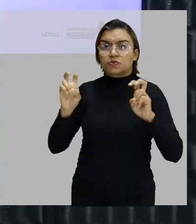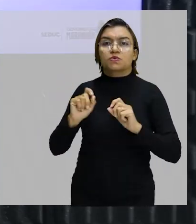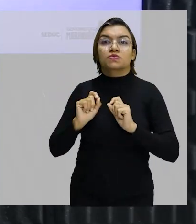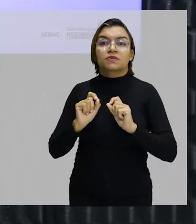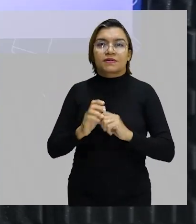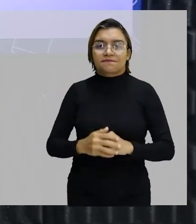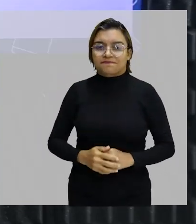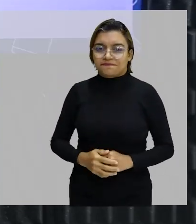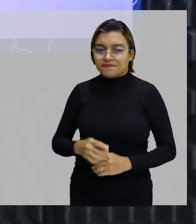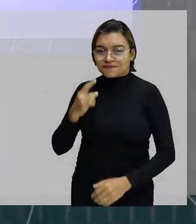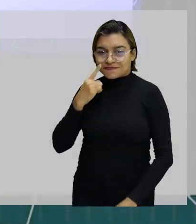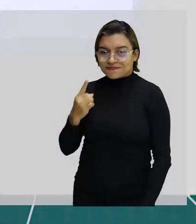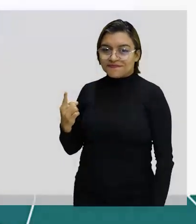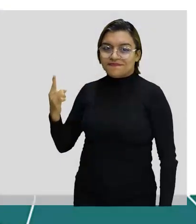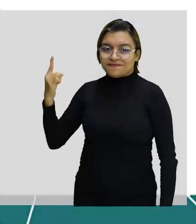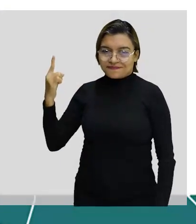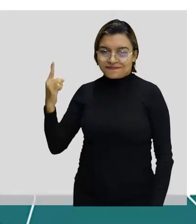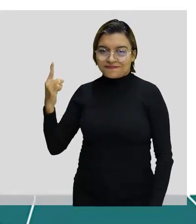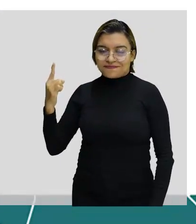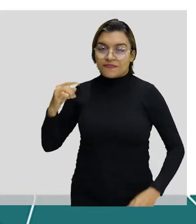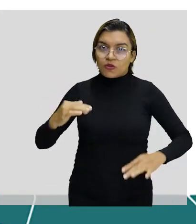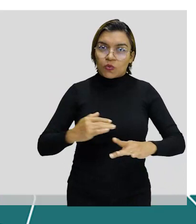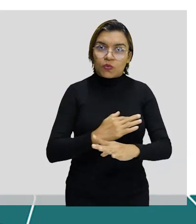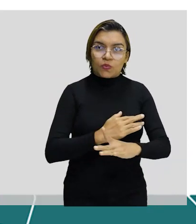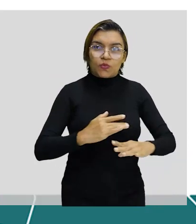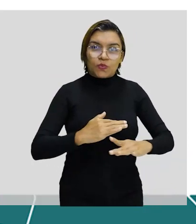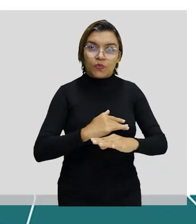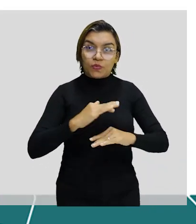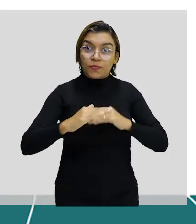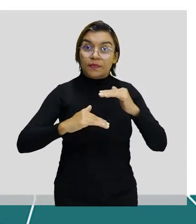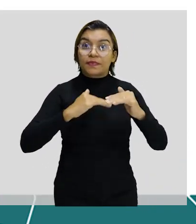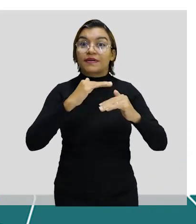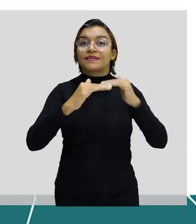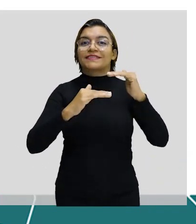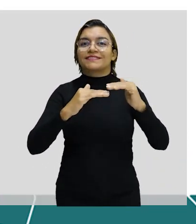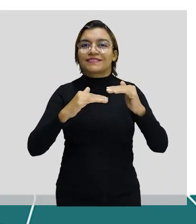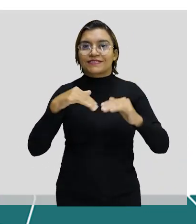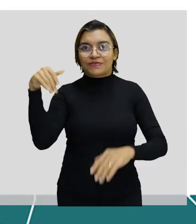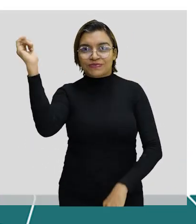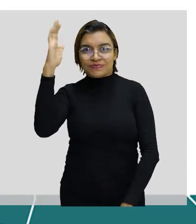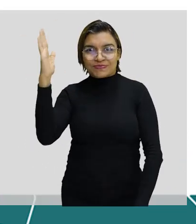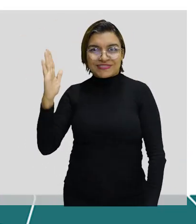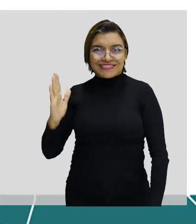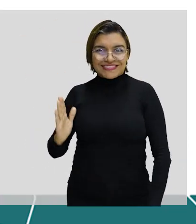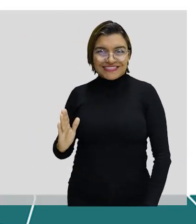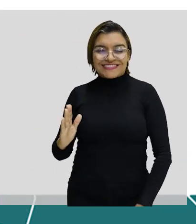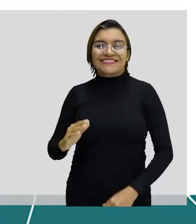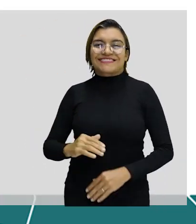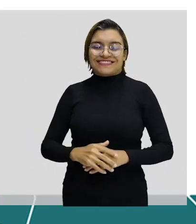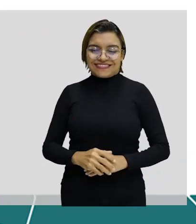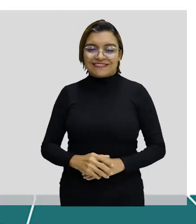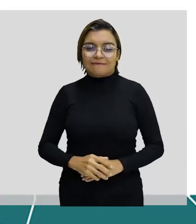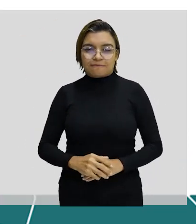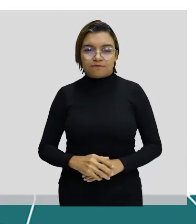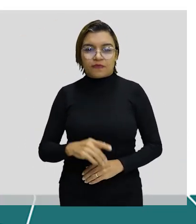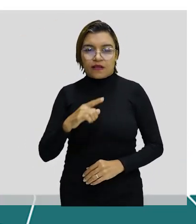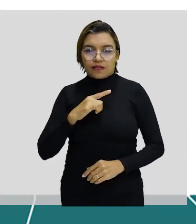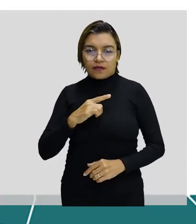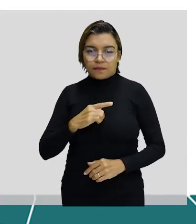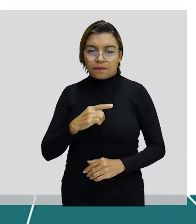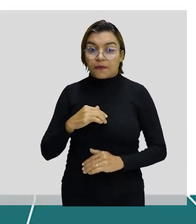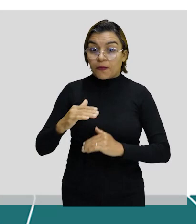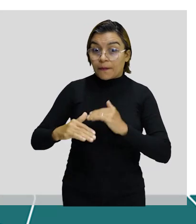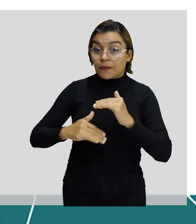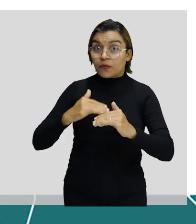Galerinha, nós vamos falar sobre a urbanização do nosso país, a urbanização brasileira. Vamos evidenciar o